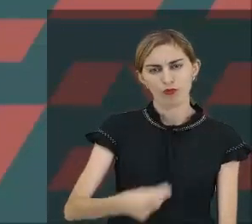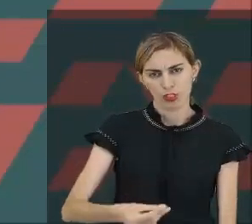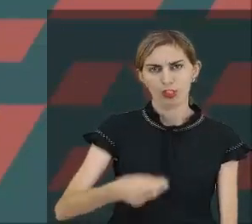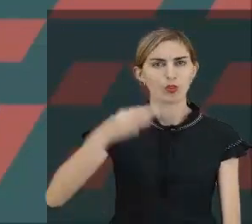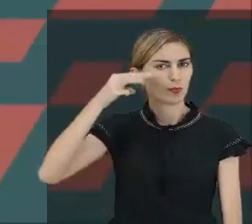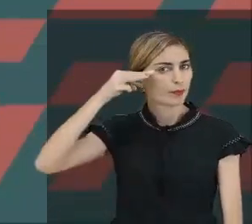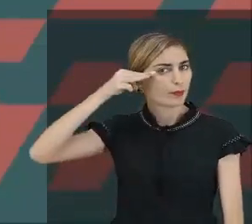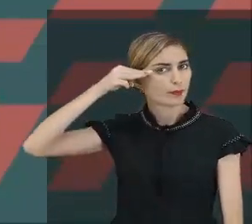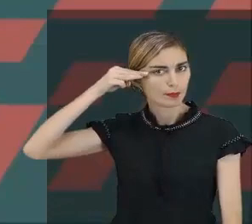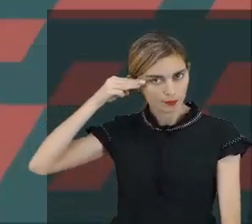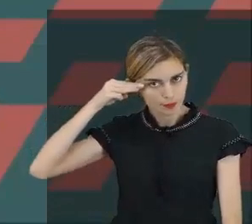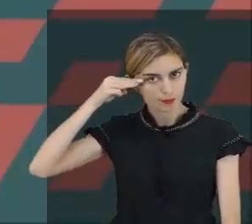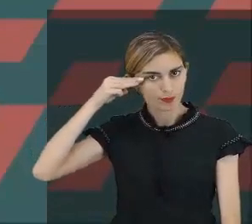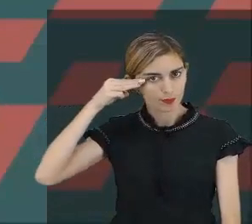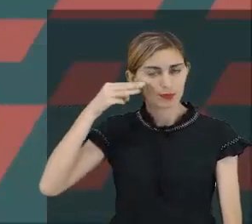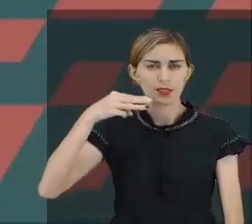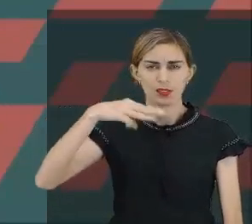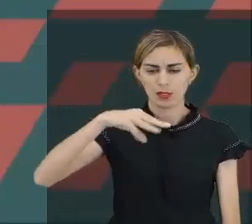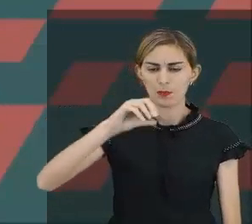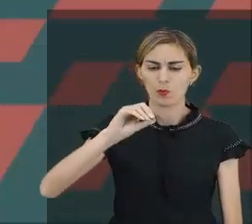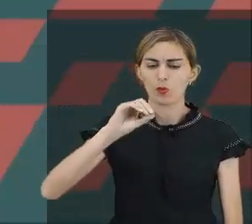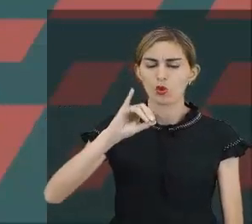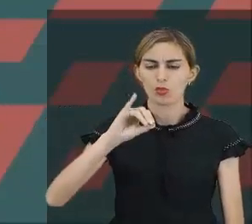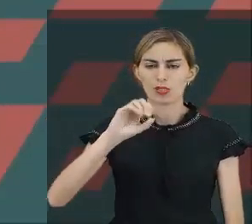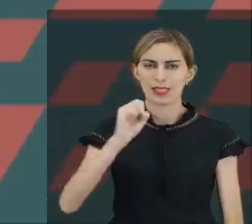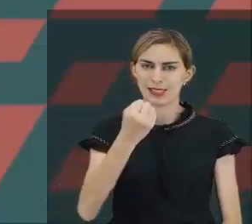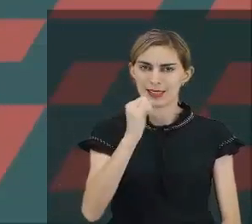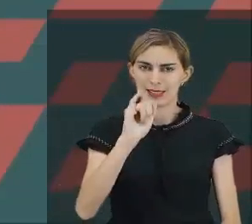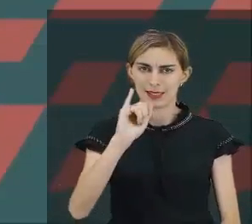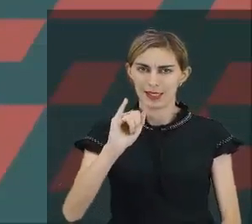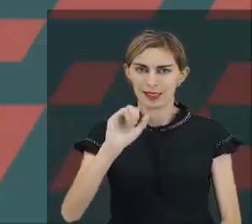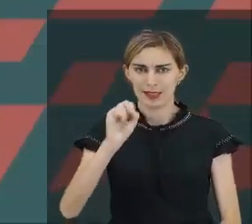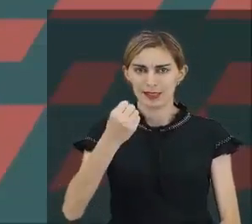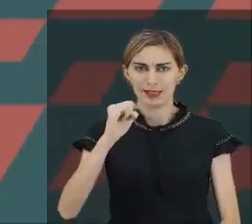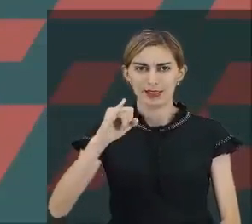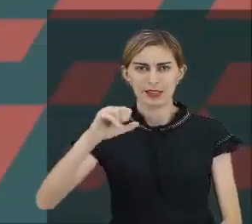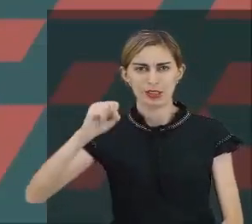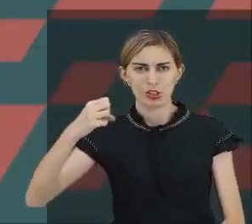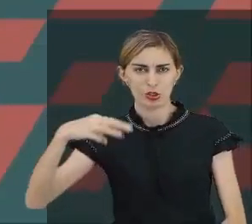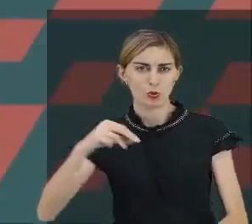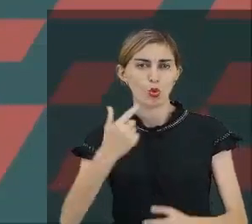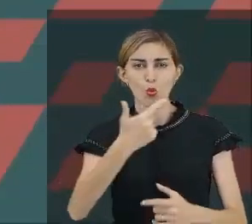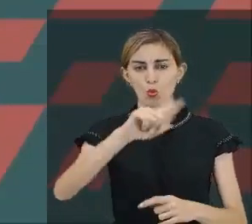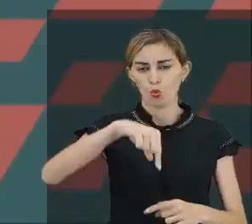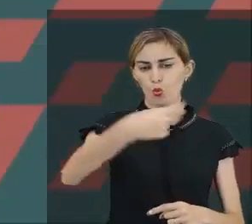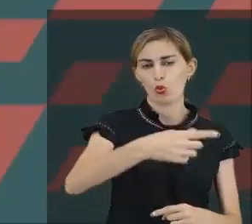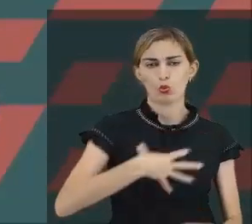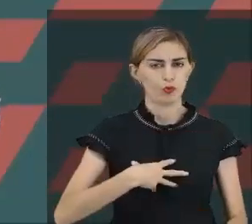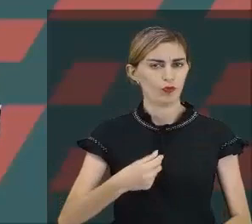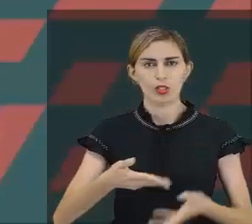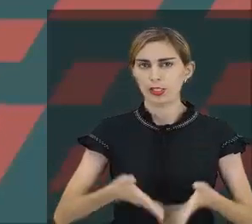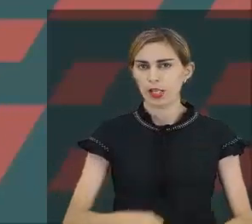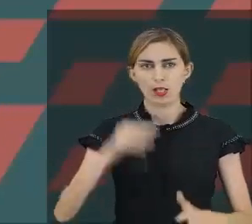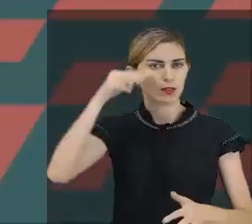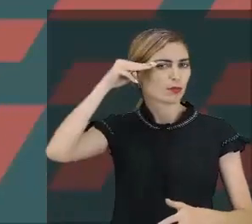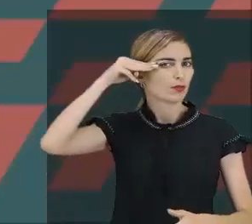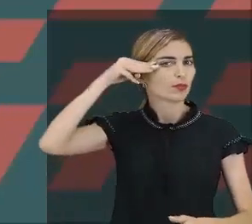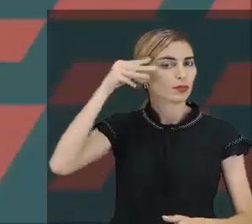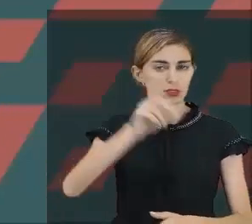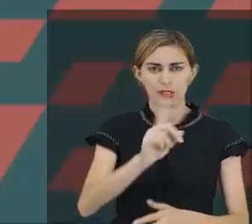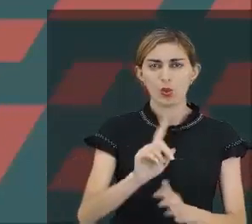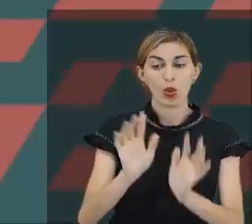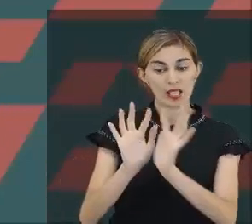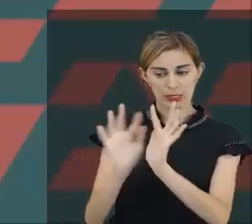tiveram um filho com síndrome de Down e for do tipo mosaicismo, o outro filho não vai nascer. Já na trissomia simples